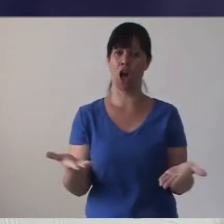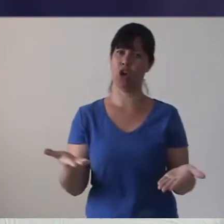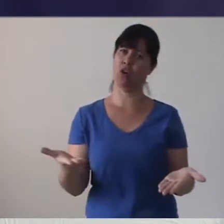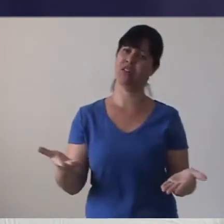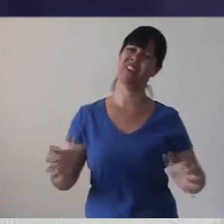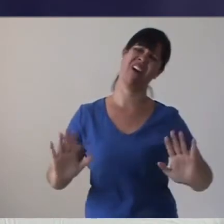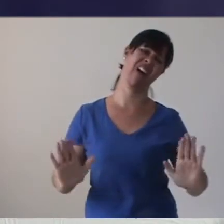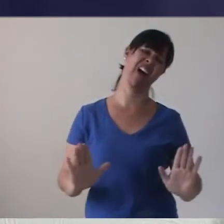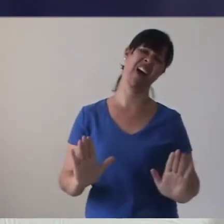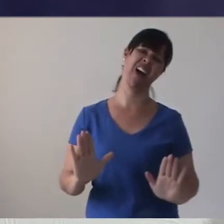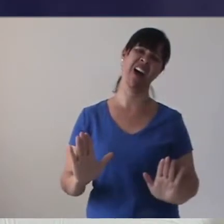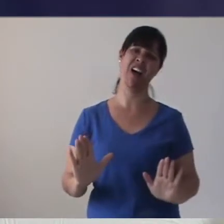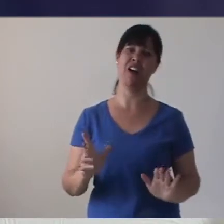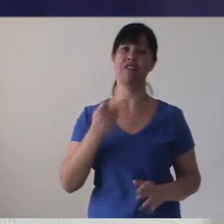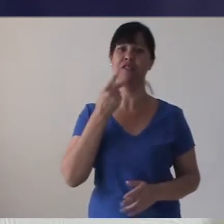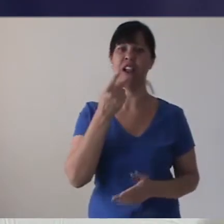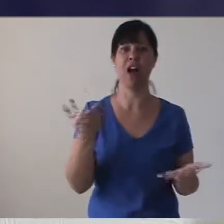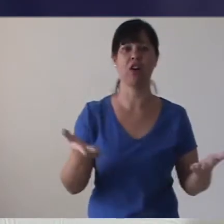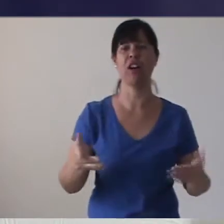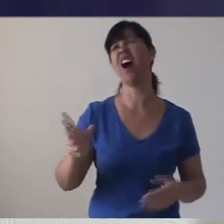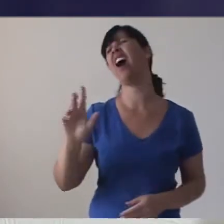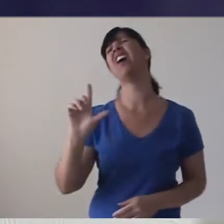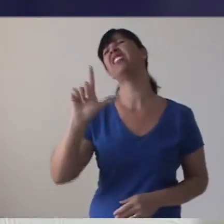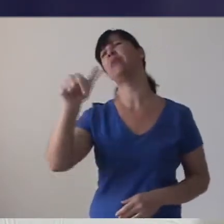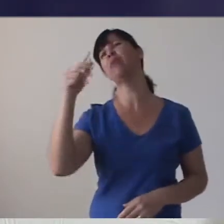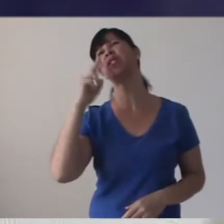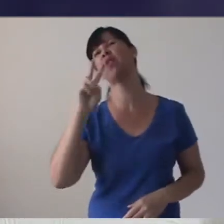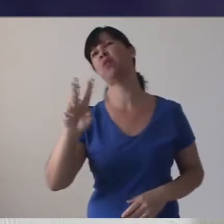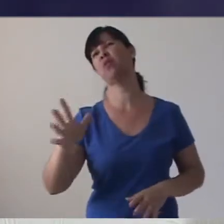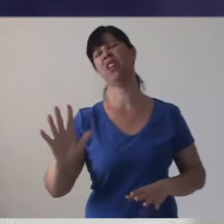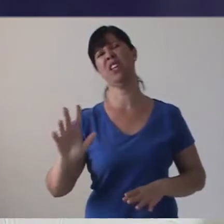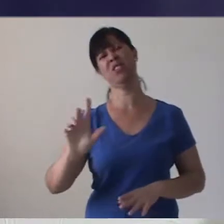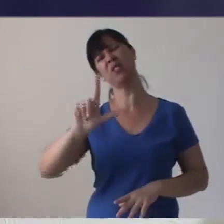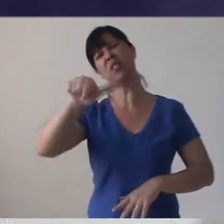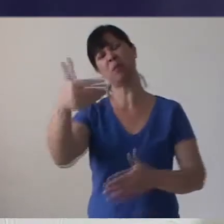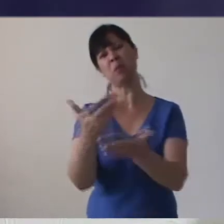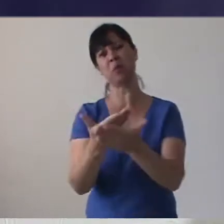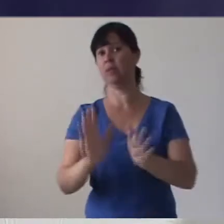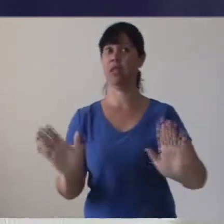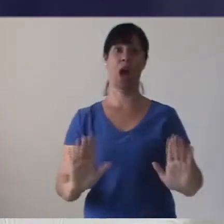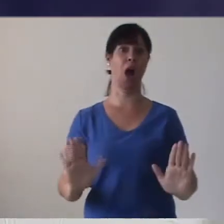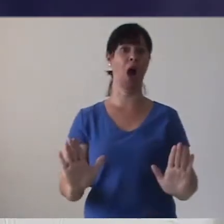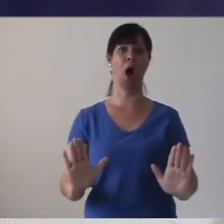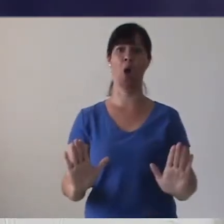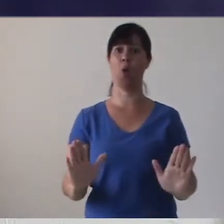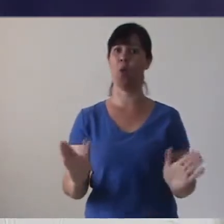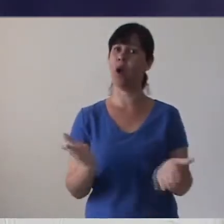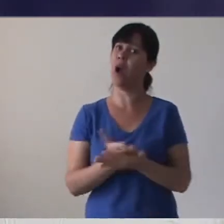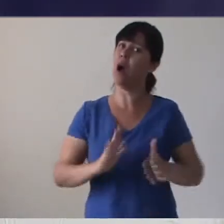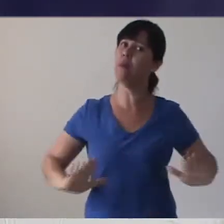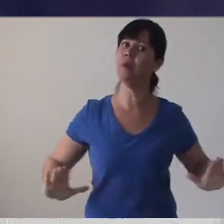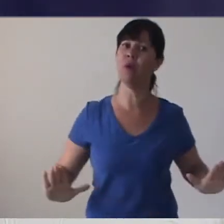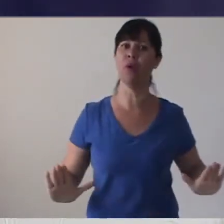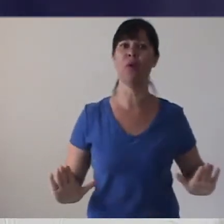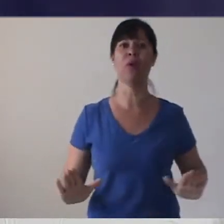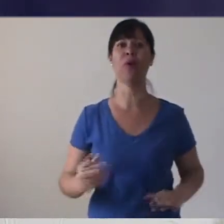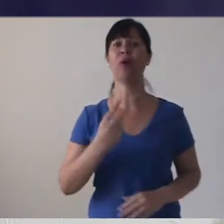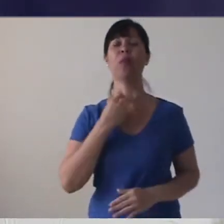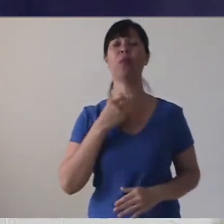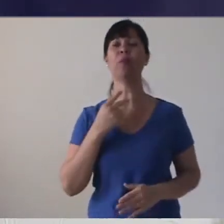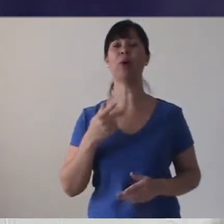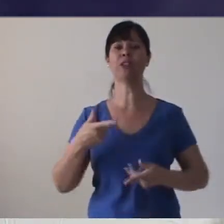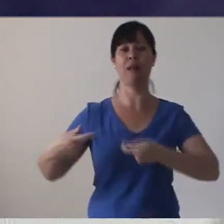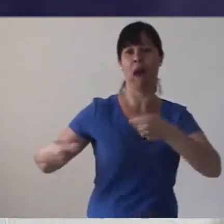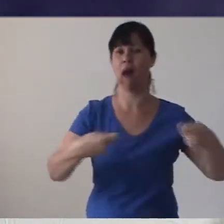de dizer depois eu vejo, isso a gente tinha antes, então os professores resistentes já